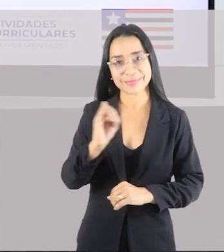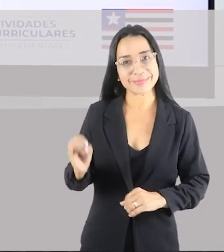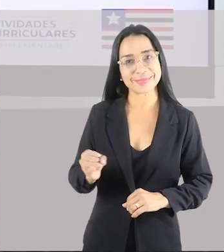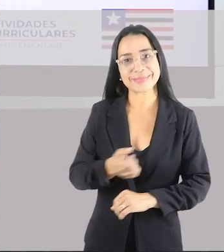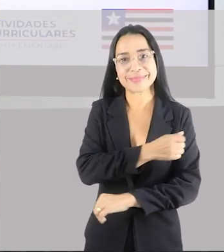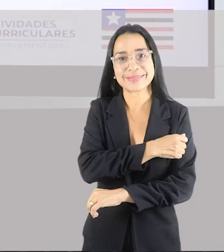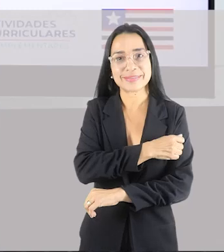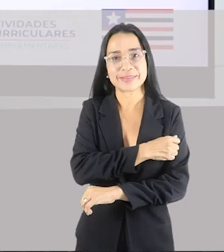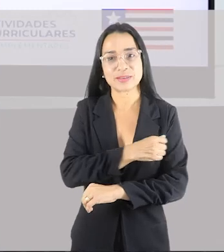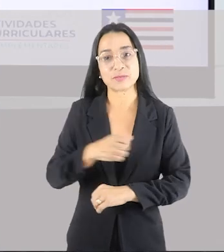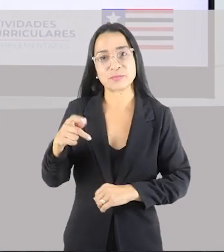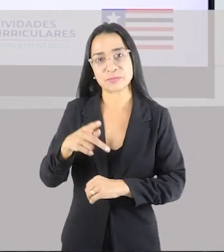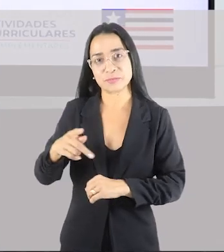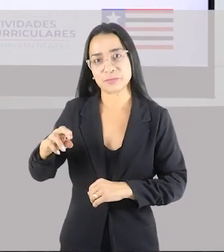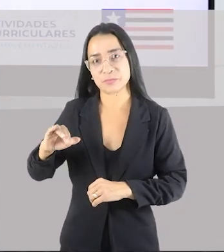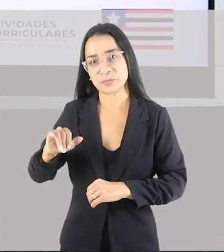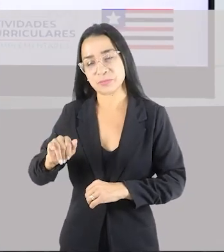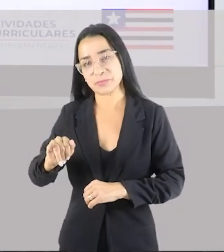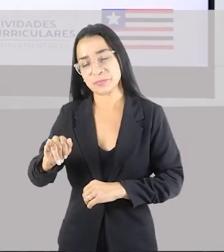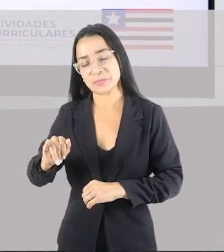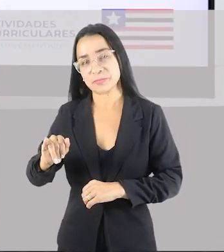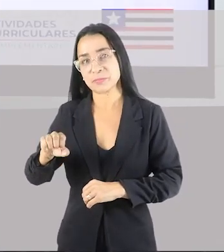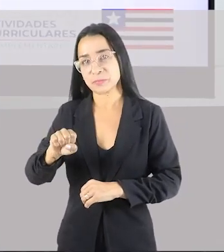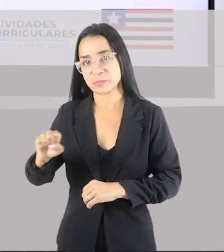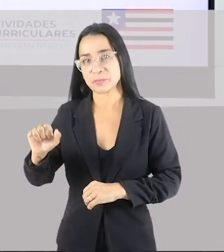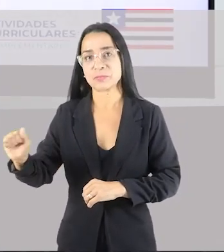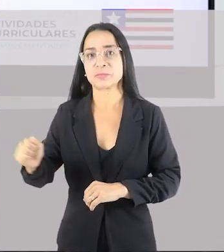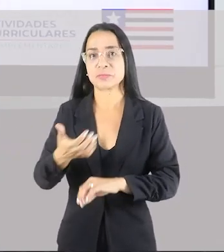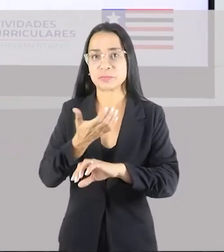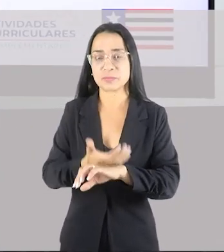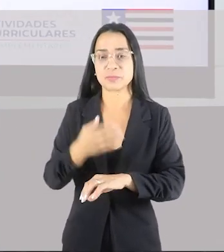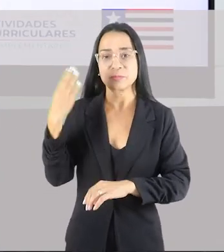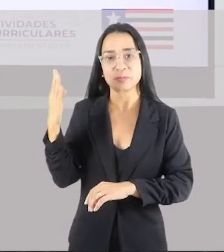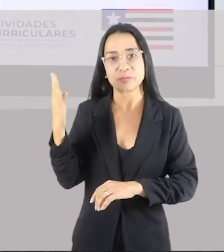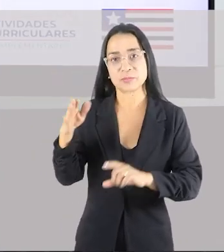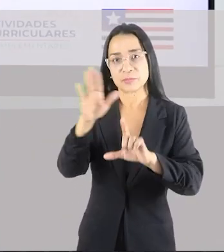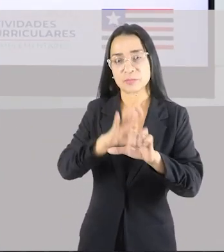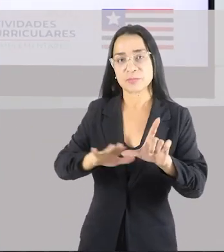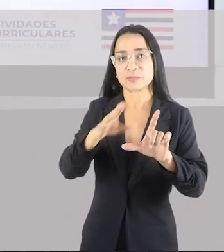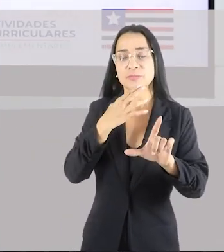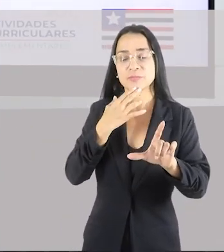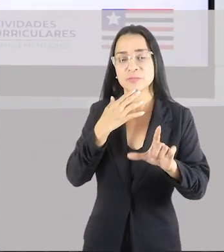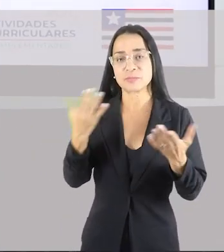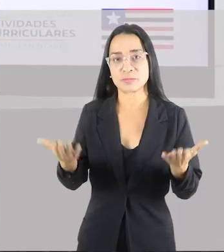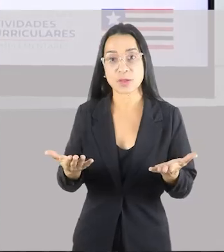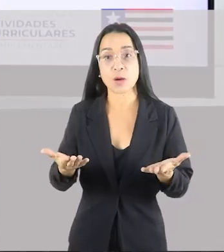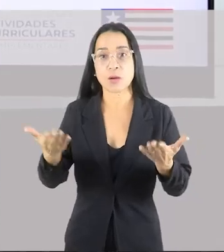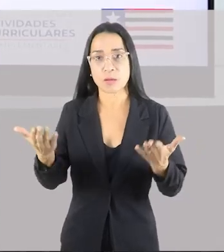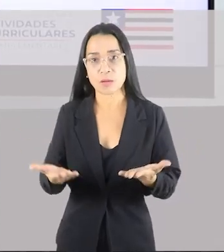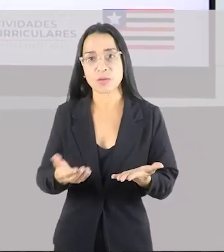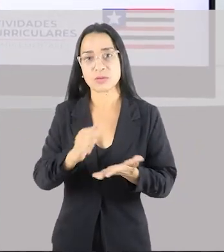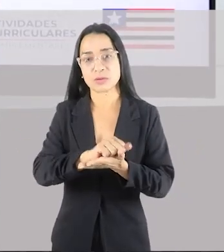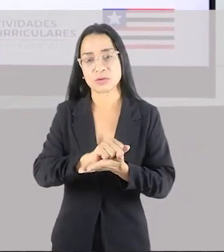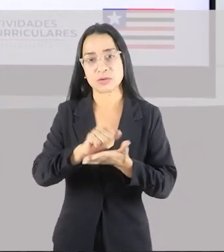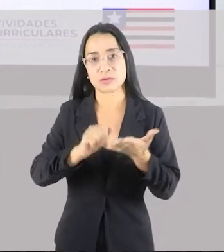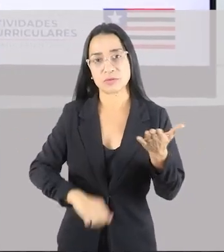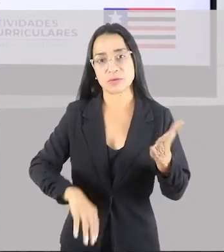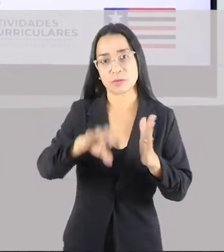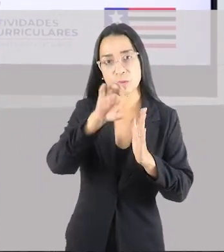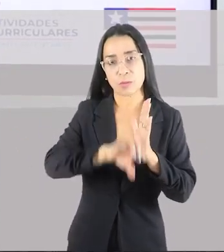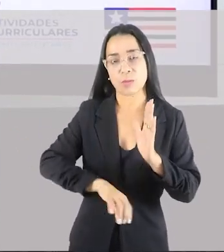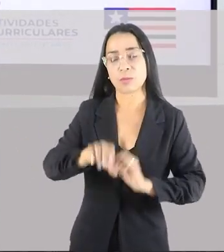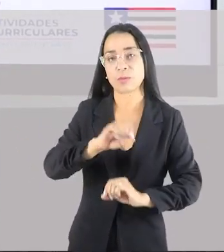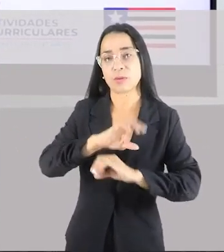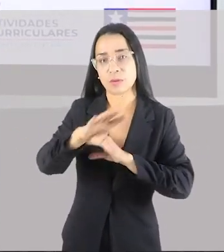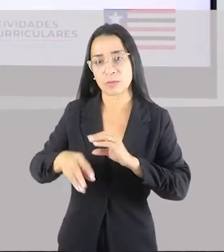turma, aqui é Raíssa Costa, professora de Biologia da nossa plataforma. Estamos aqui hoje para as nossas atividades curriculares